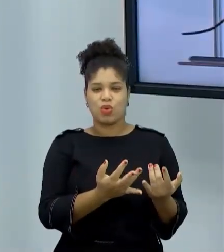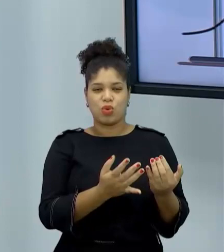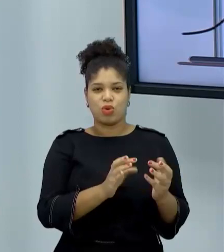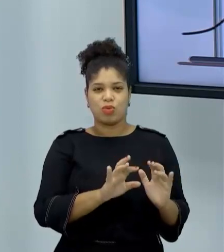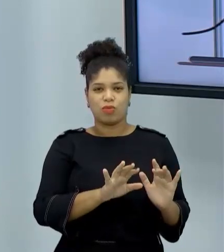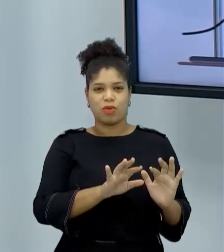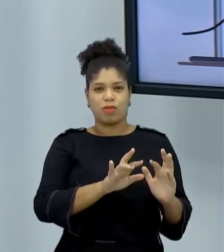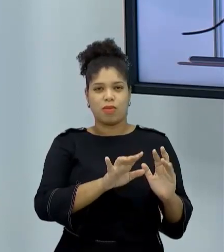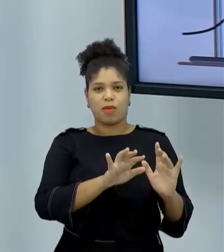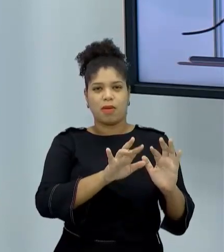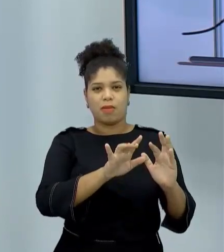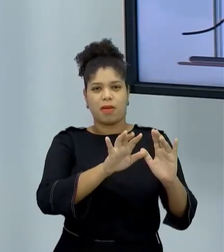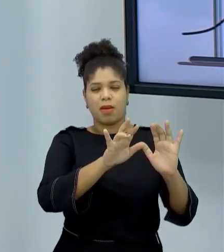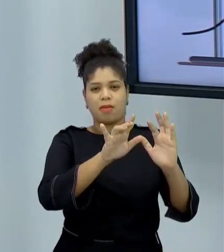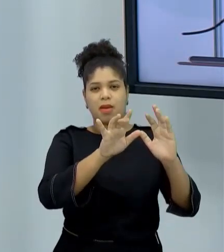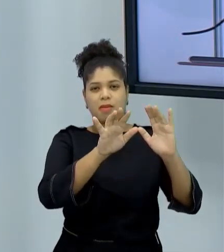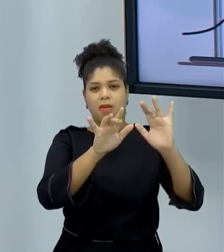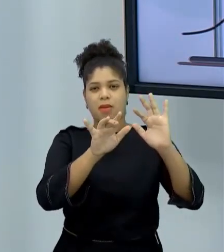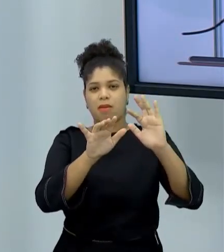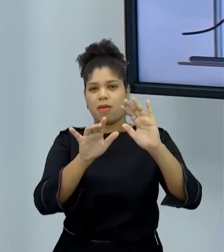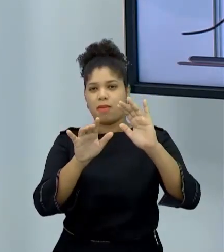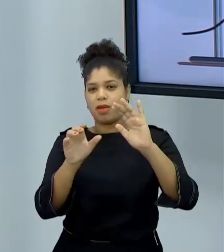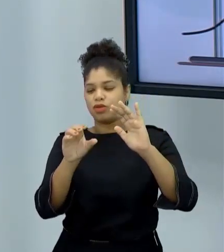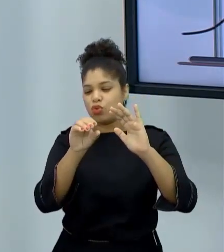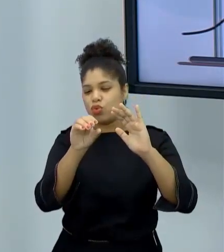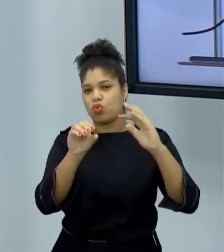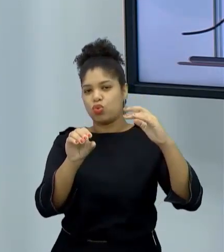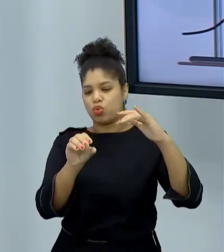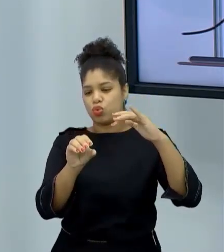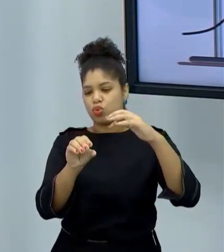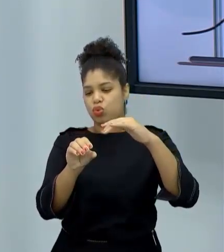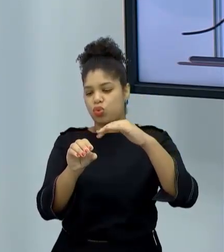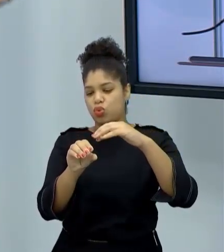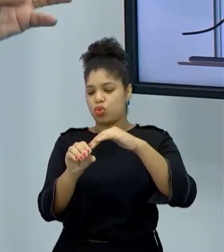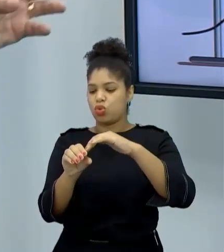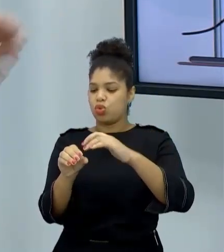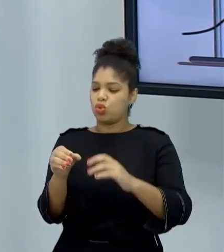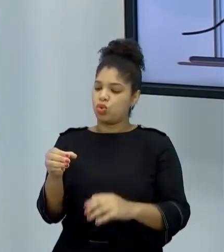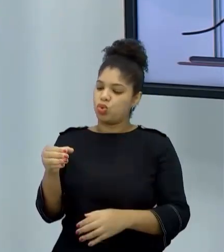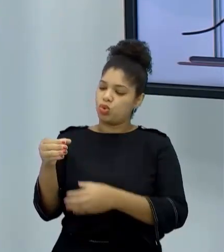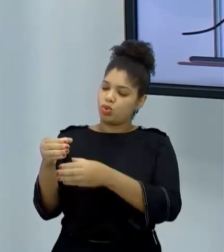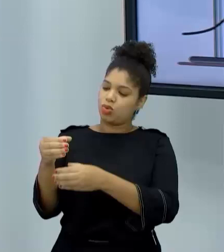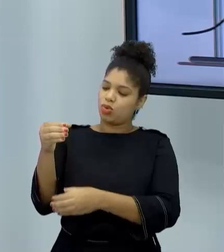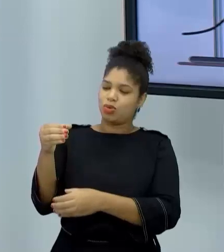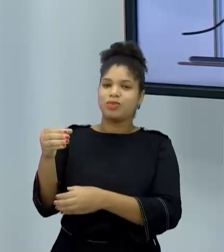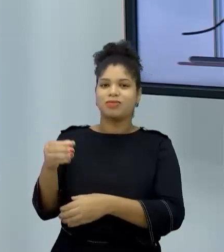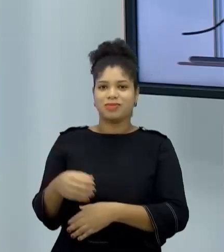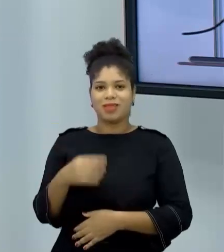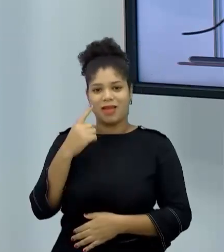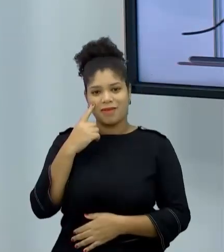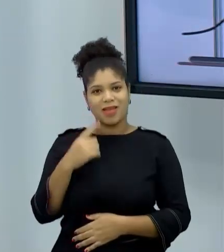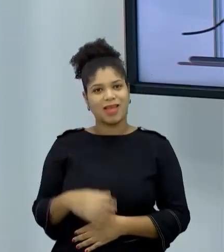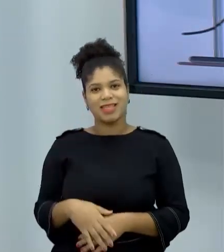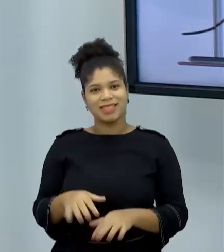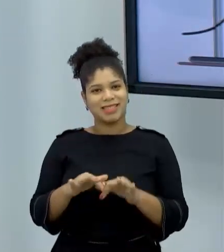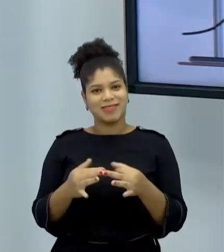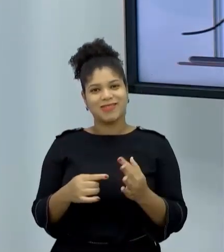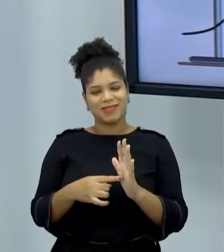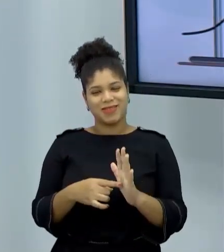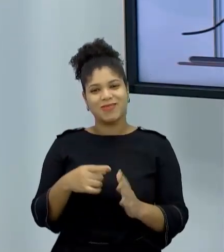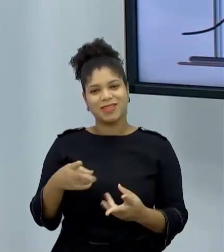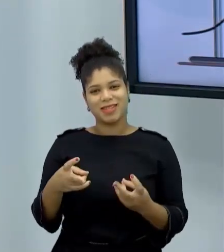dessa sujeirinha, digamos, fica ali num ponto, e ela evaporada se condensa em outro. Não é legal isso daí? Destilação simples para você, olha lá,